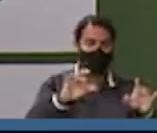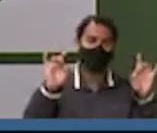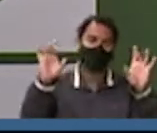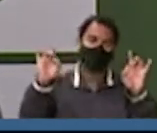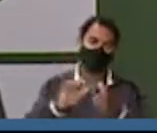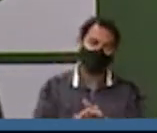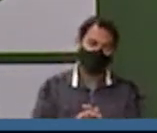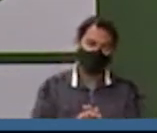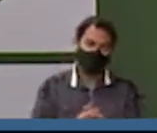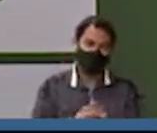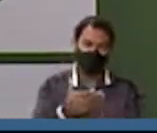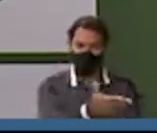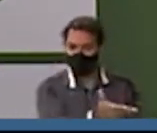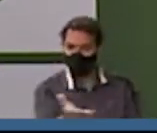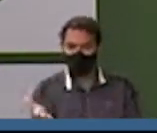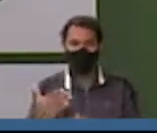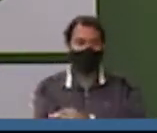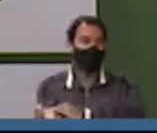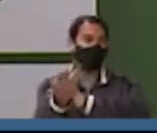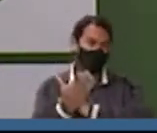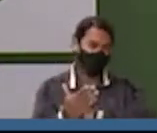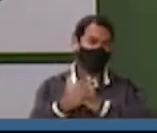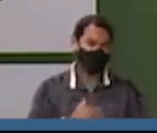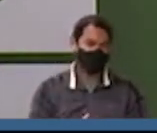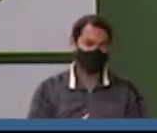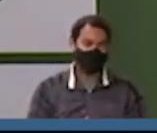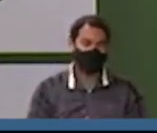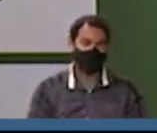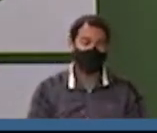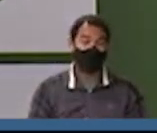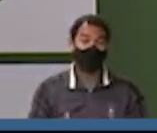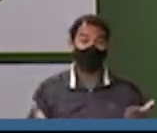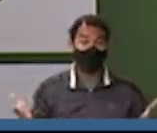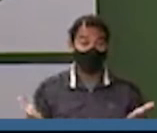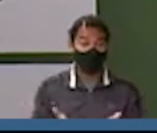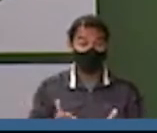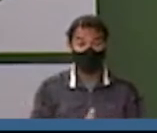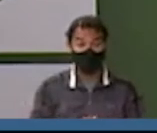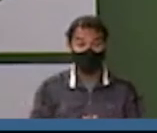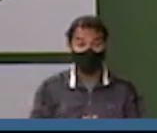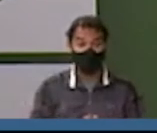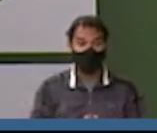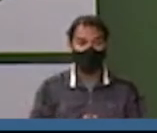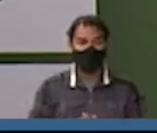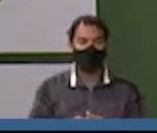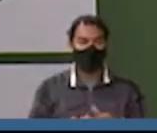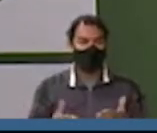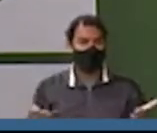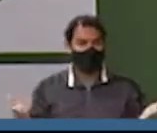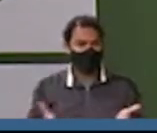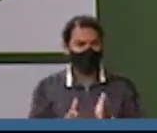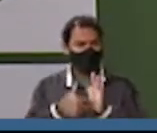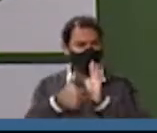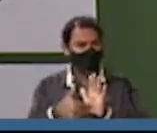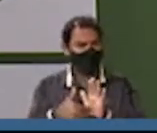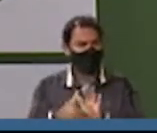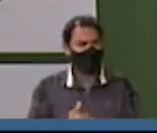nos ajudaram nesse enfrentamento. O resultado dessa situação